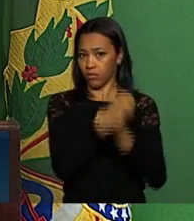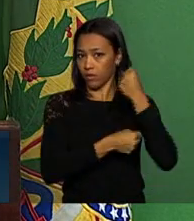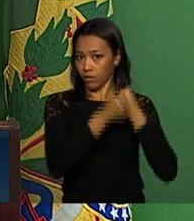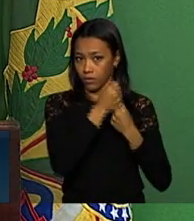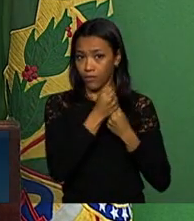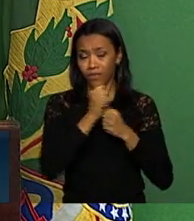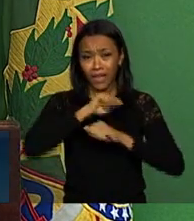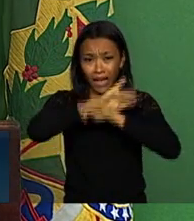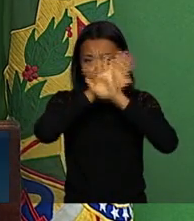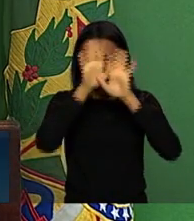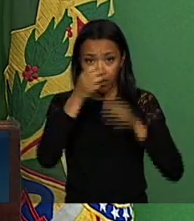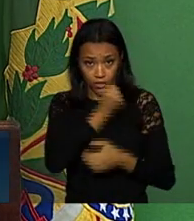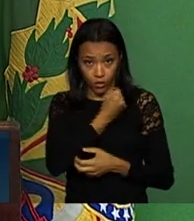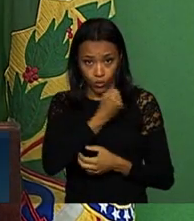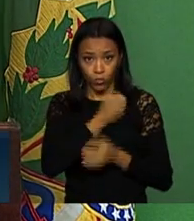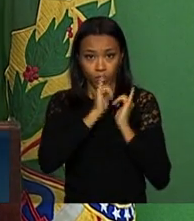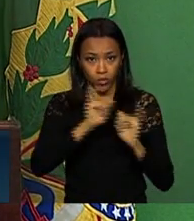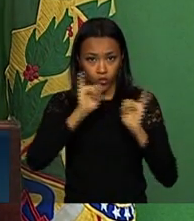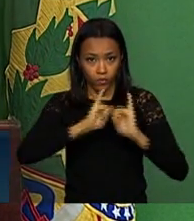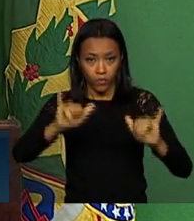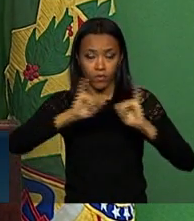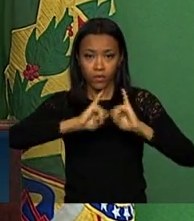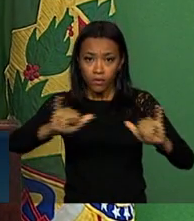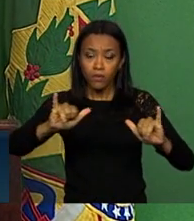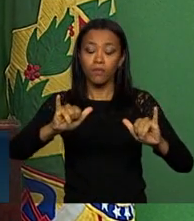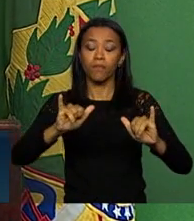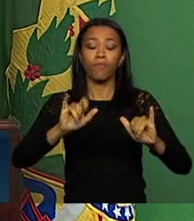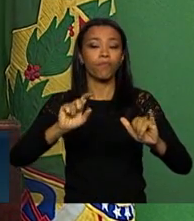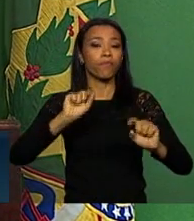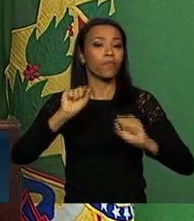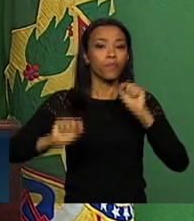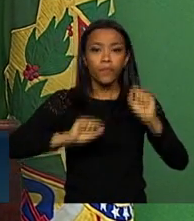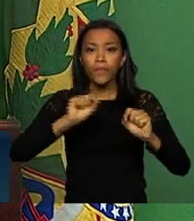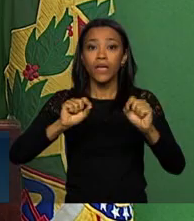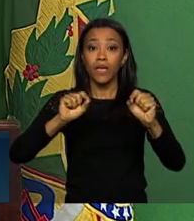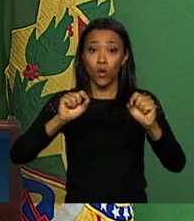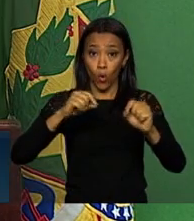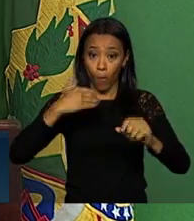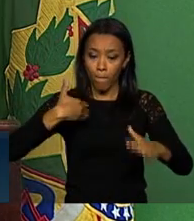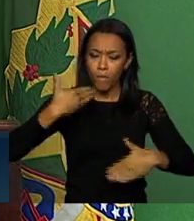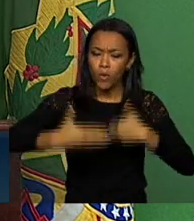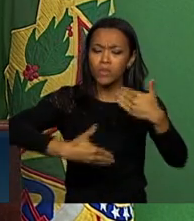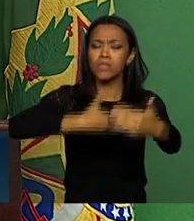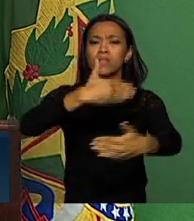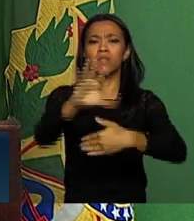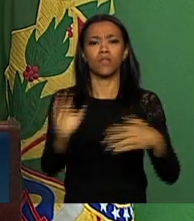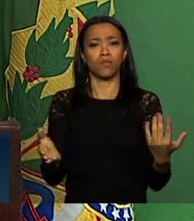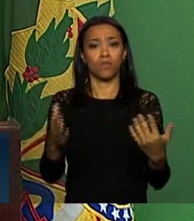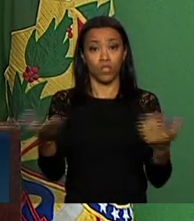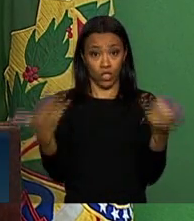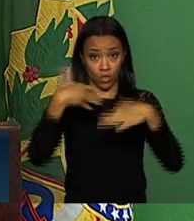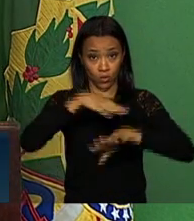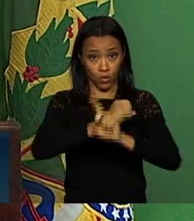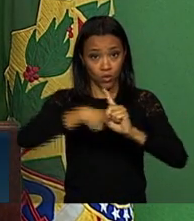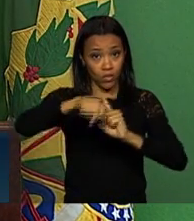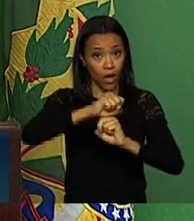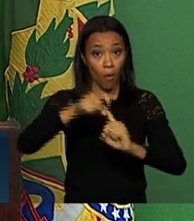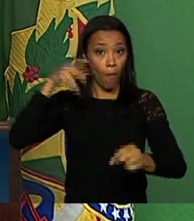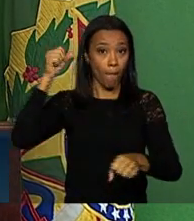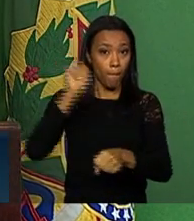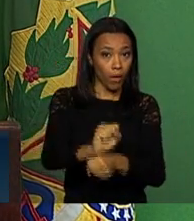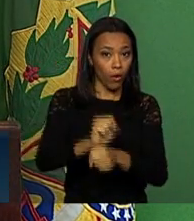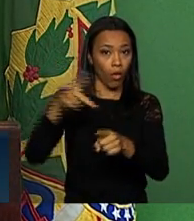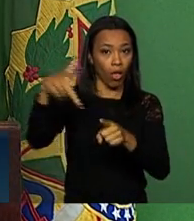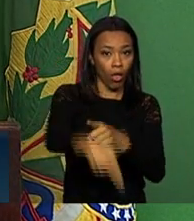esses dados que o processo também de inclusão social ele não foi interrompido nós